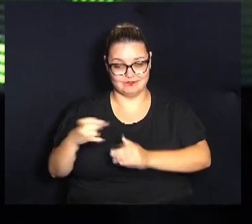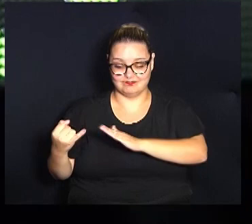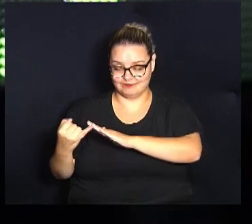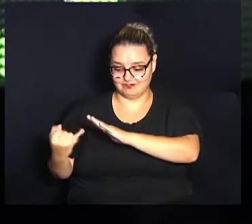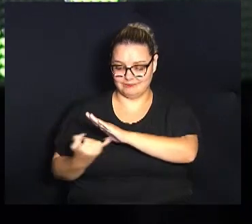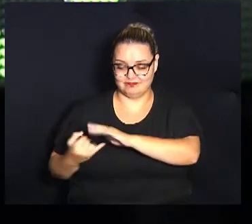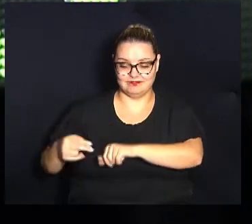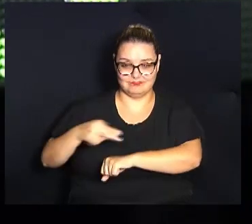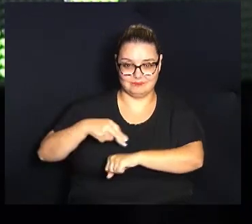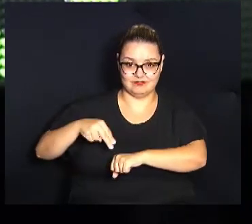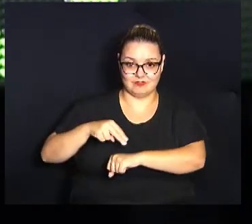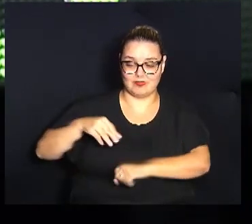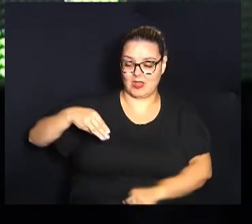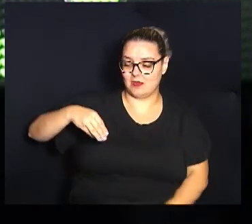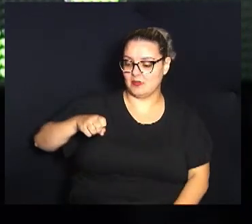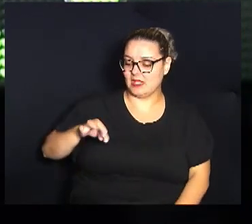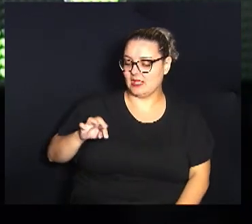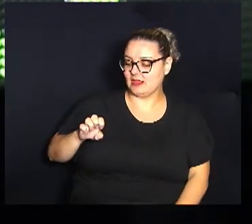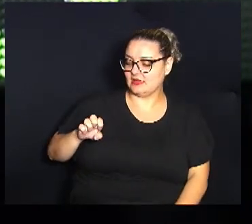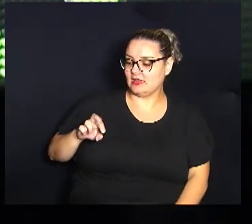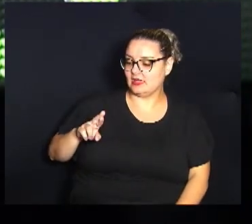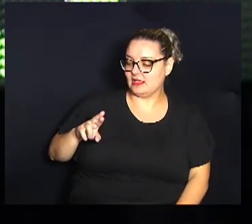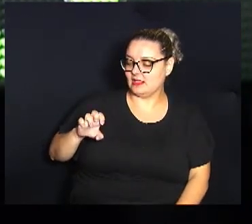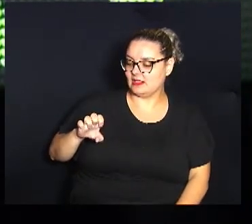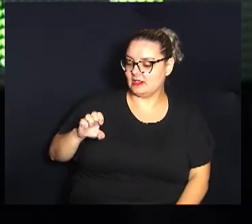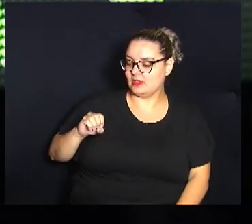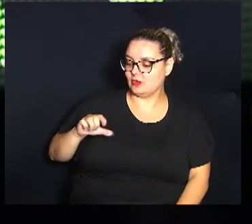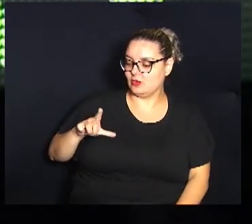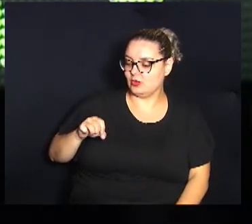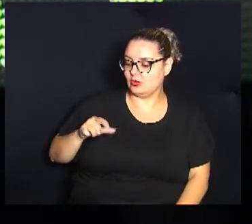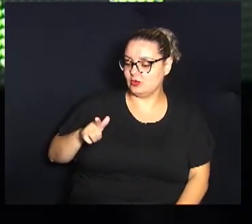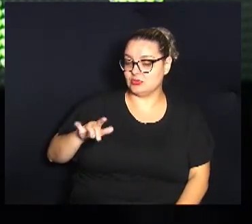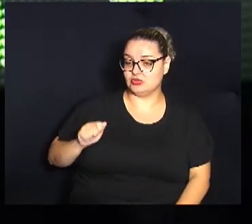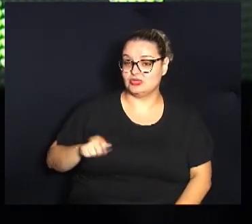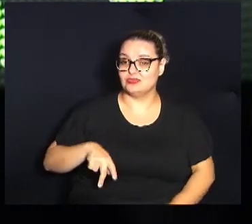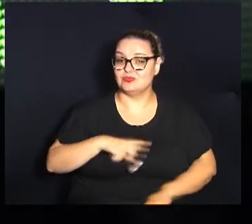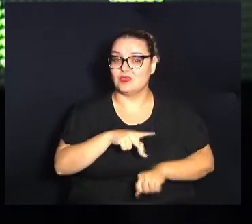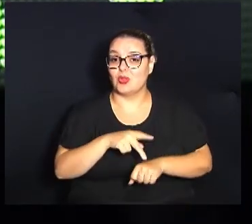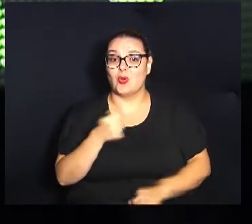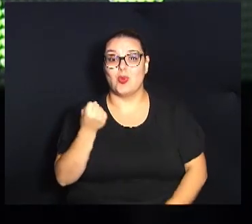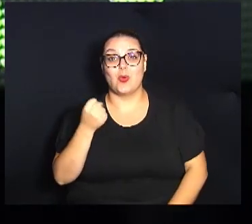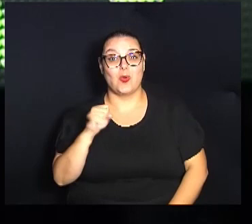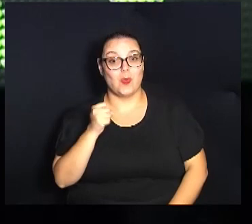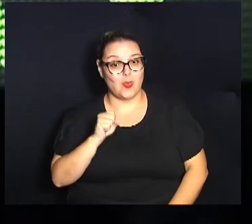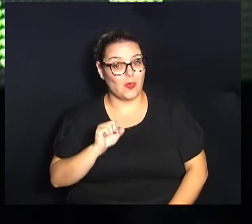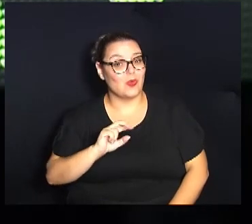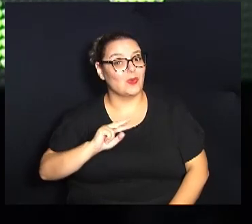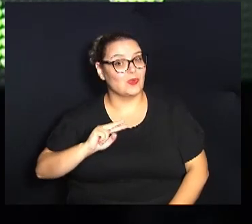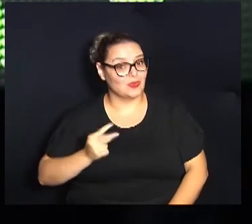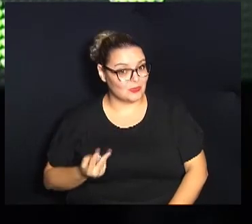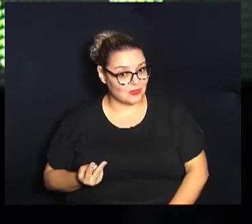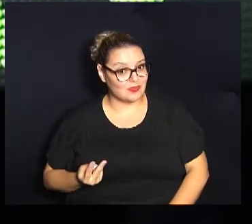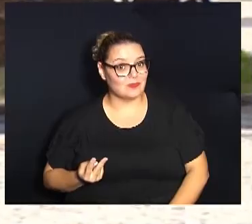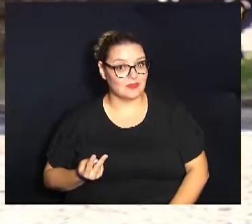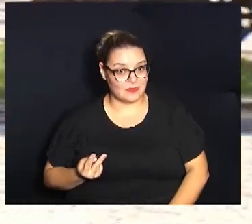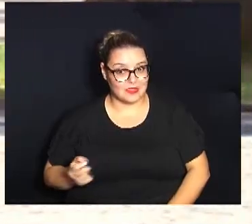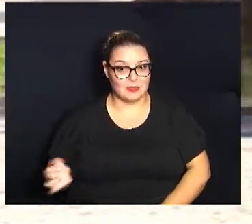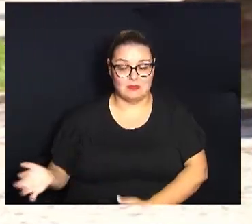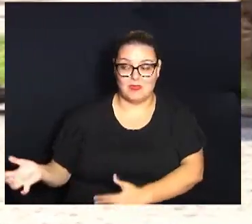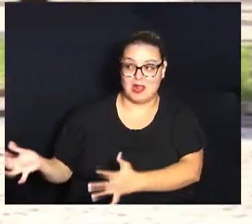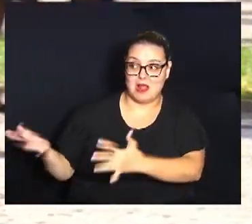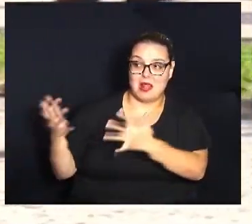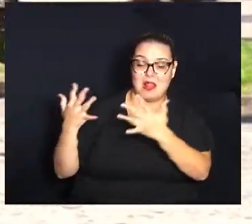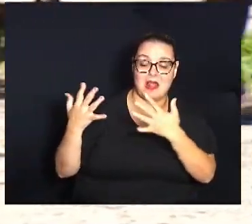de Meteorologia, o INMEP, o país já registrou 8 eventos de onda de calor desde o início de 2023, com